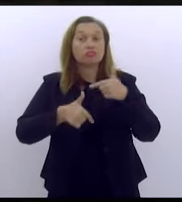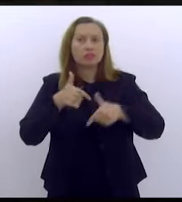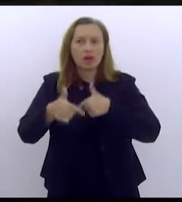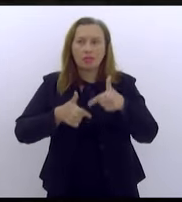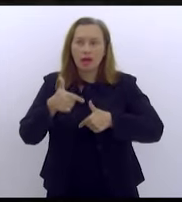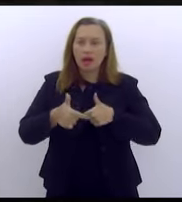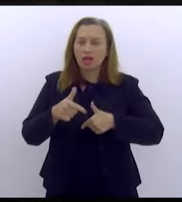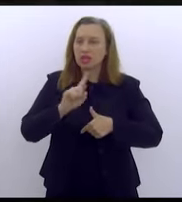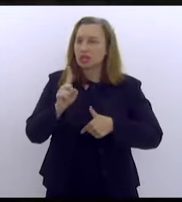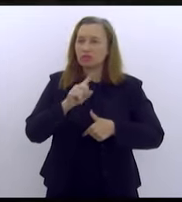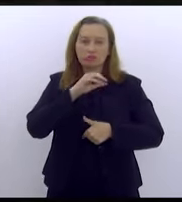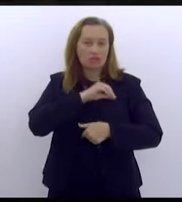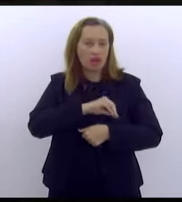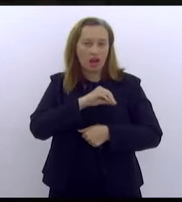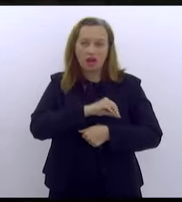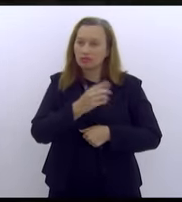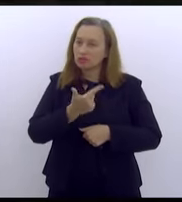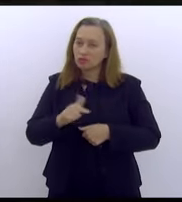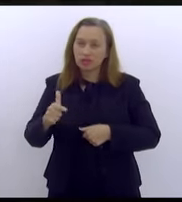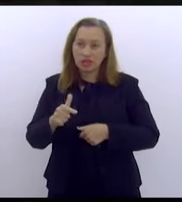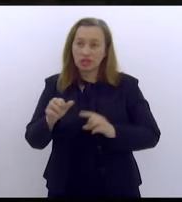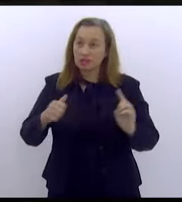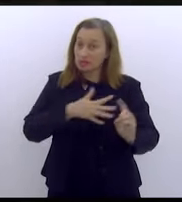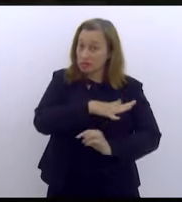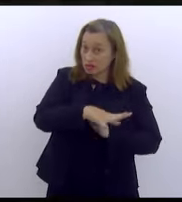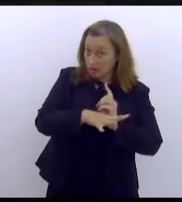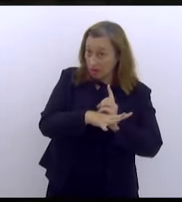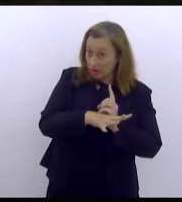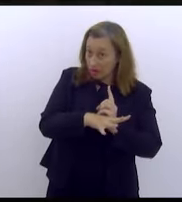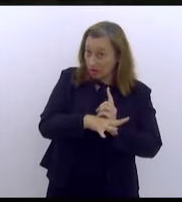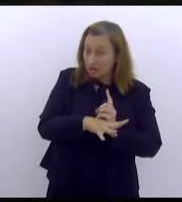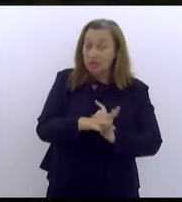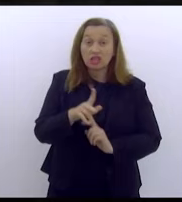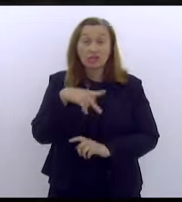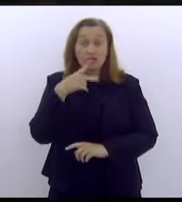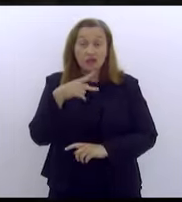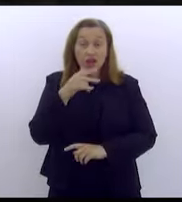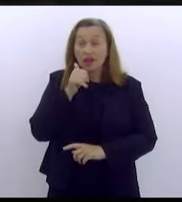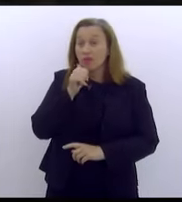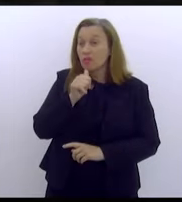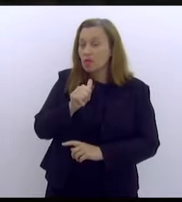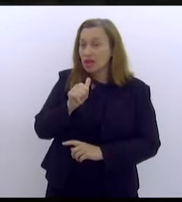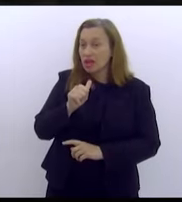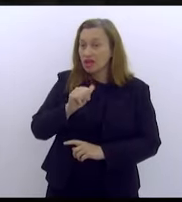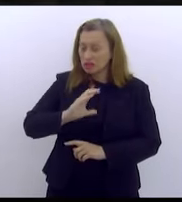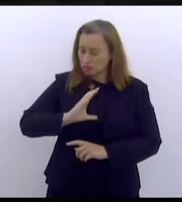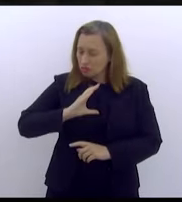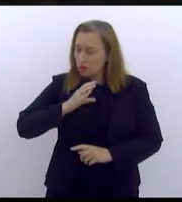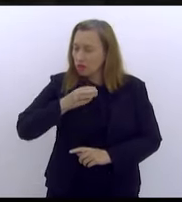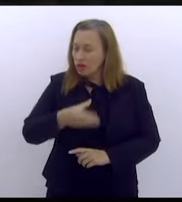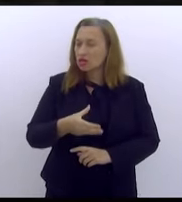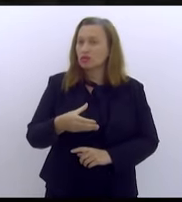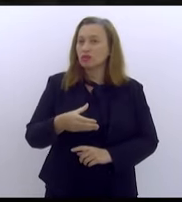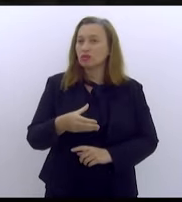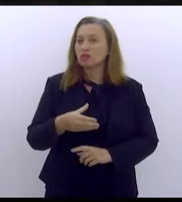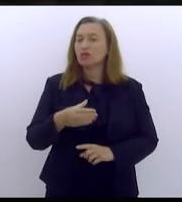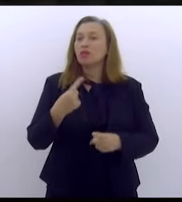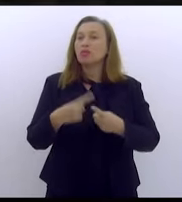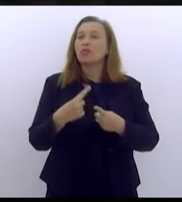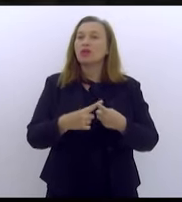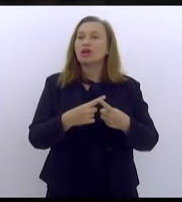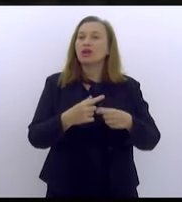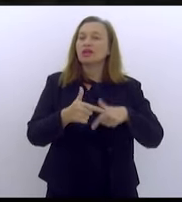é remunerado na nossa sociedade. E a gente chama essas mulheres de mulheres guerreiras, porque se